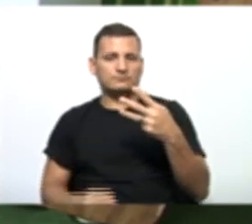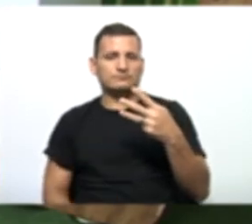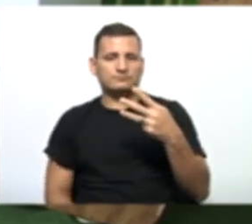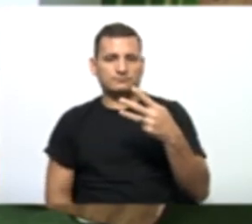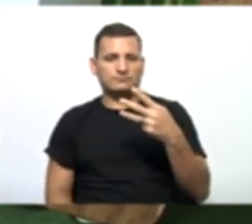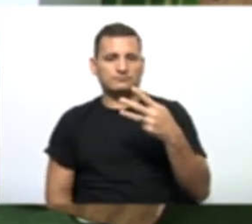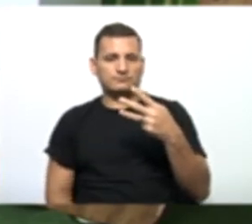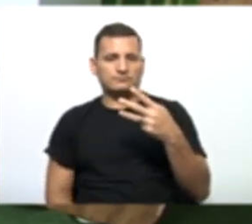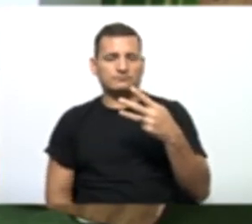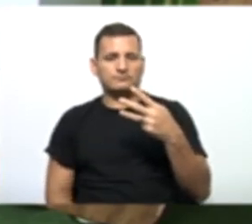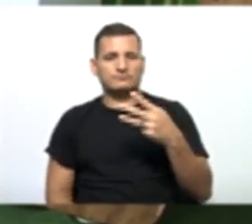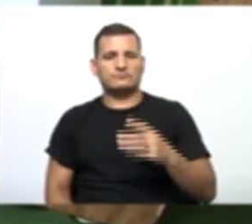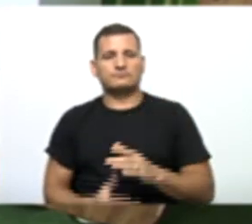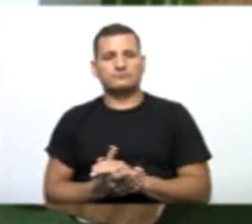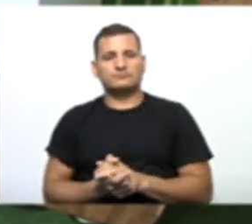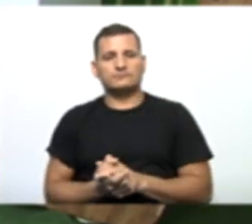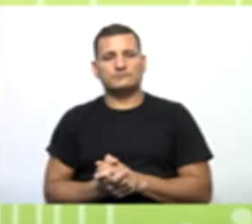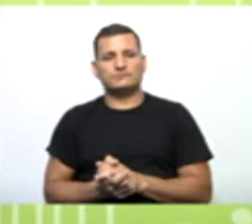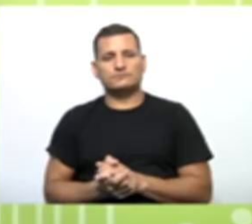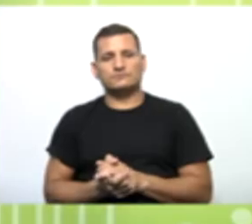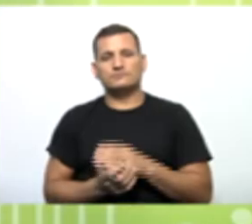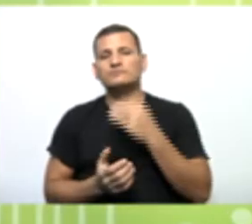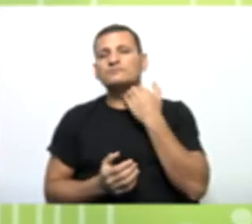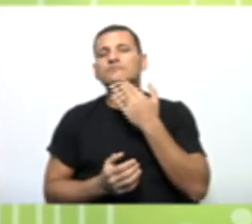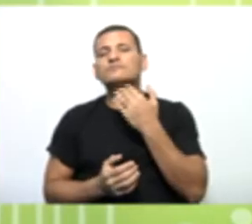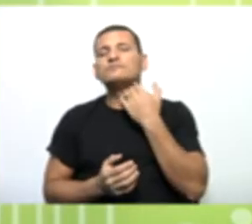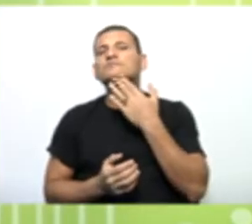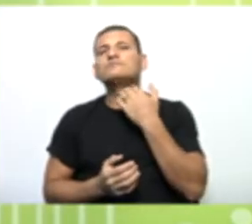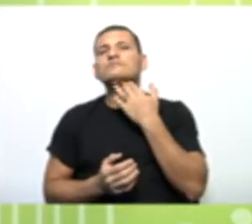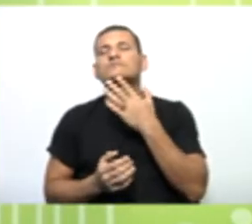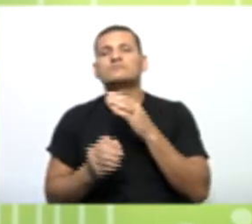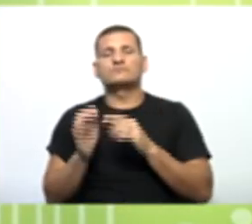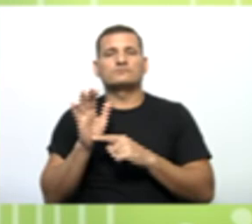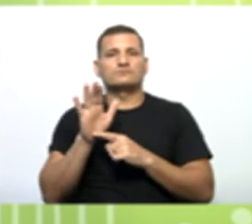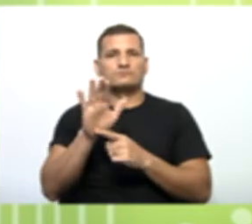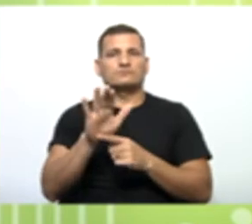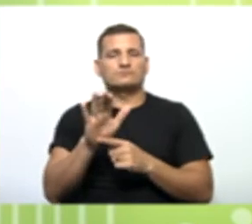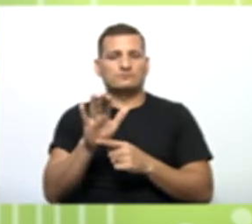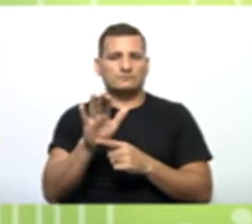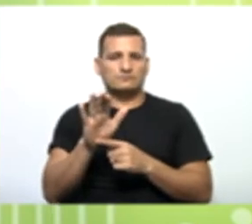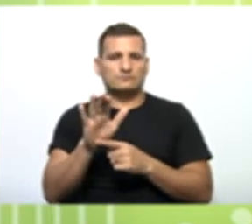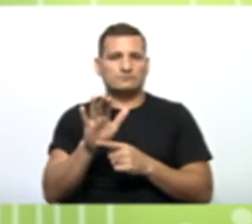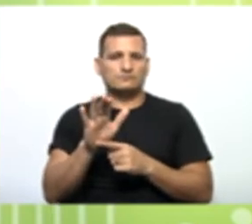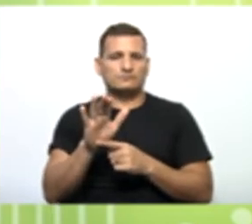para avaliação, né? Certo? Vamos lá, gente. Ó, eu vou mostrar para vocês aqui